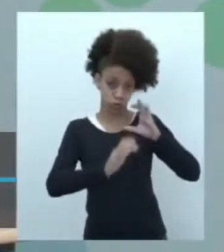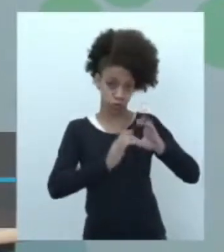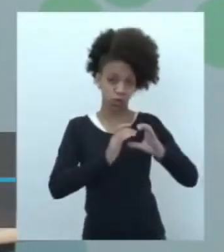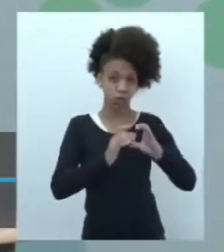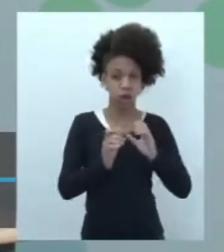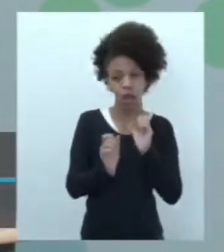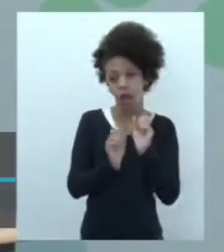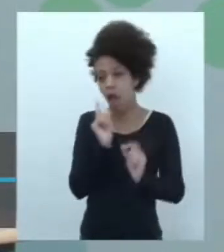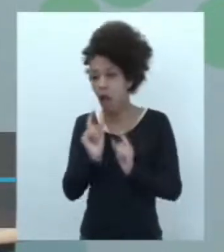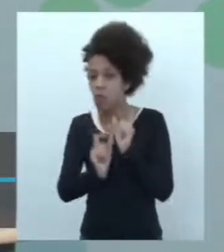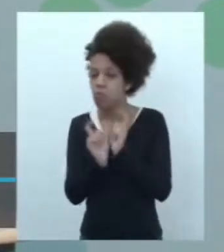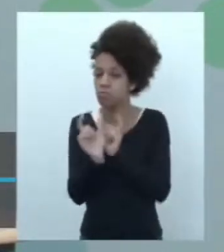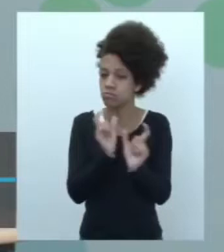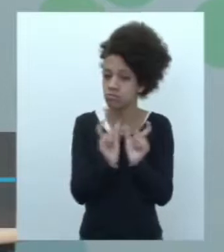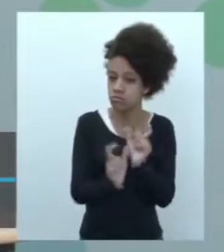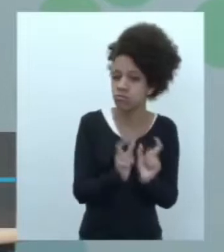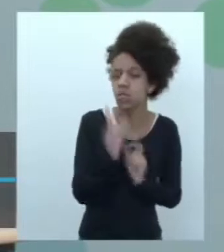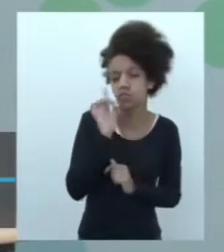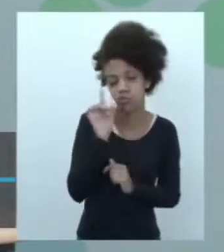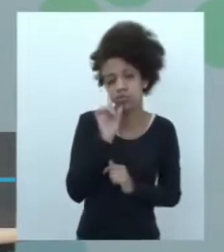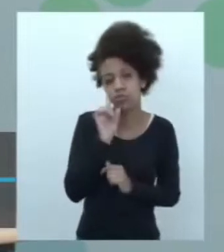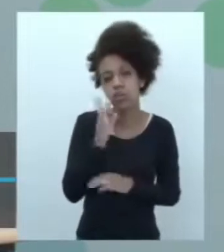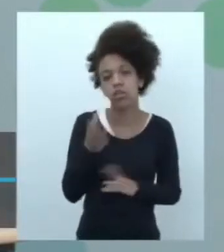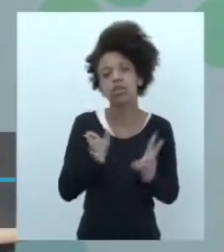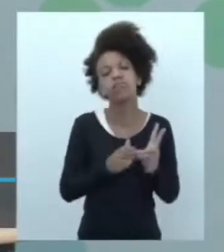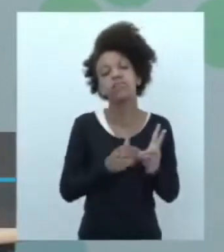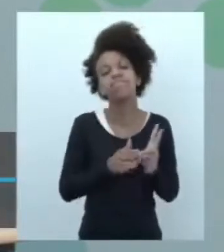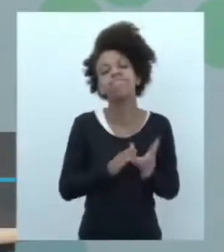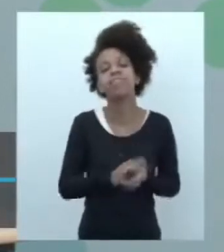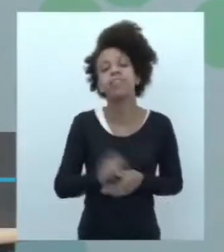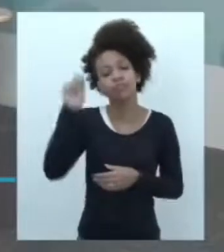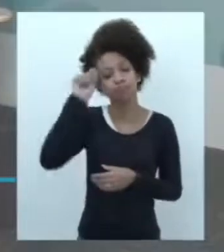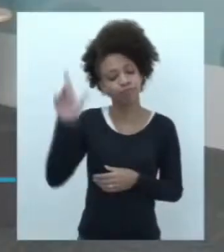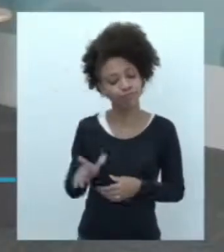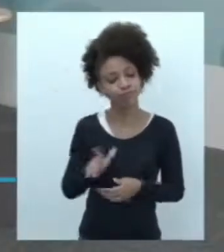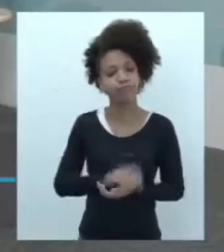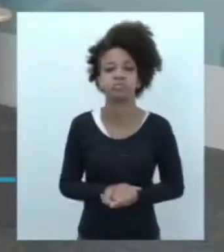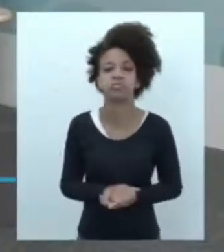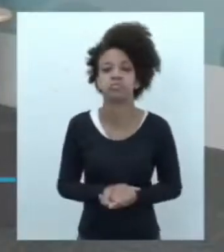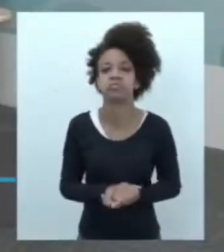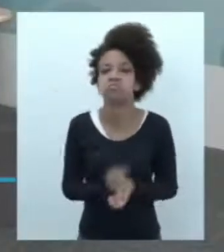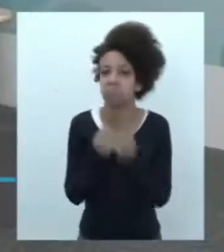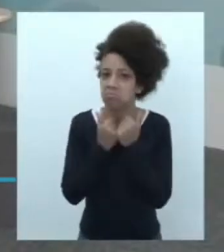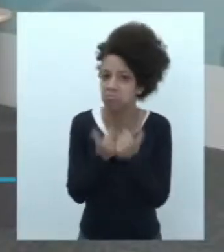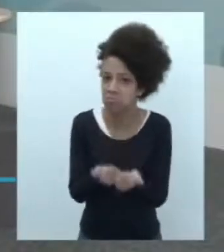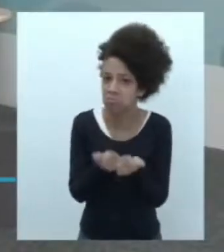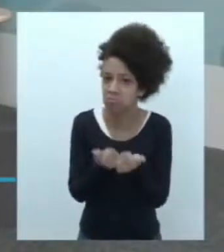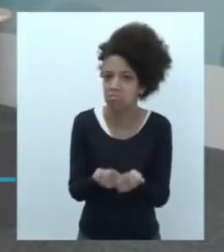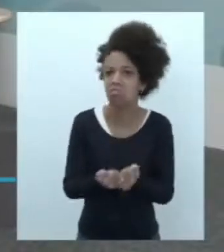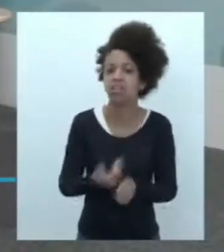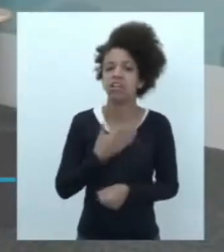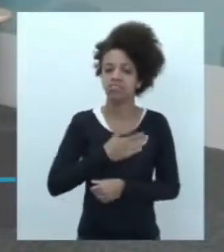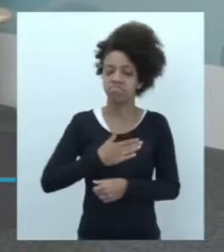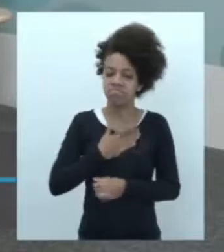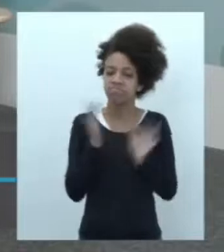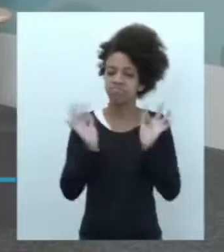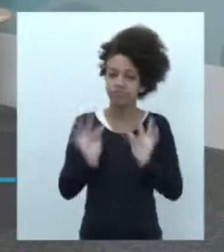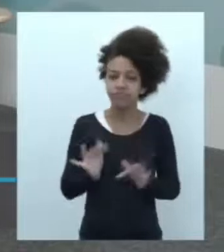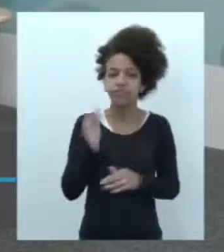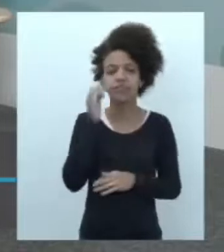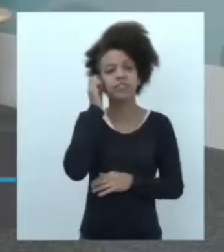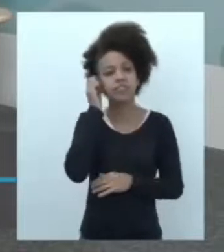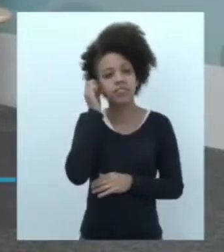algumas palavrinhas no nosso dia a dia que são de origens africanas. Muito bom. Ficamos muito contentes com essa